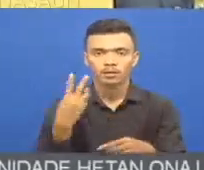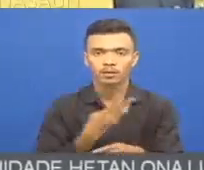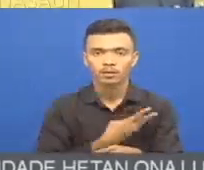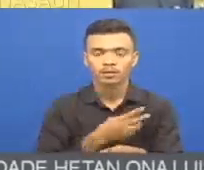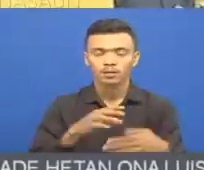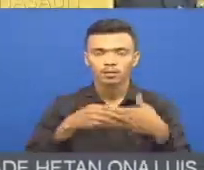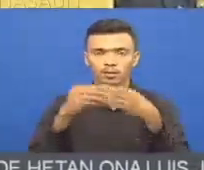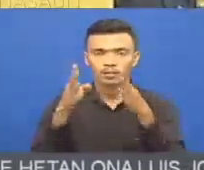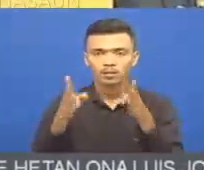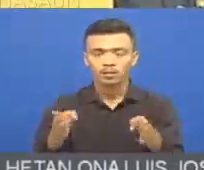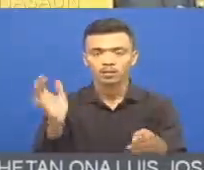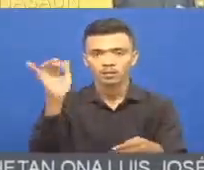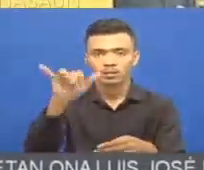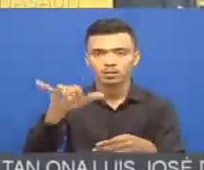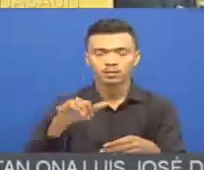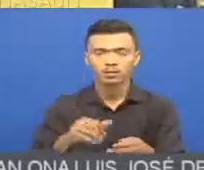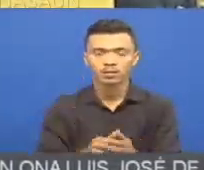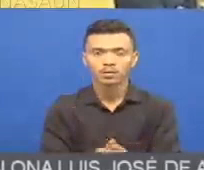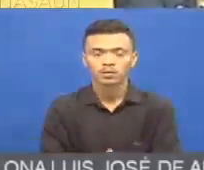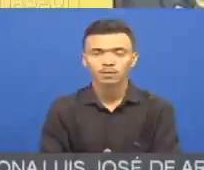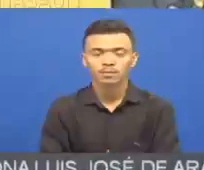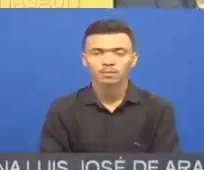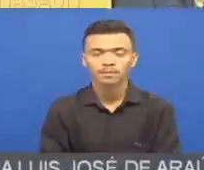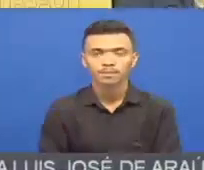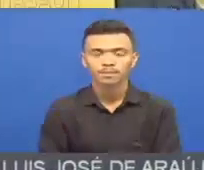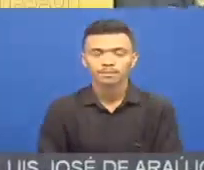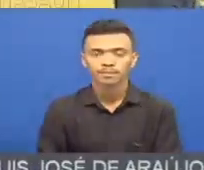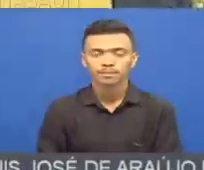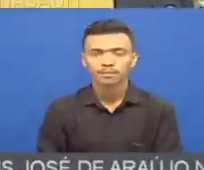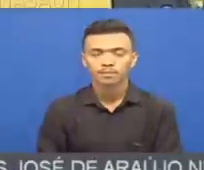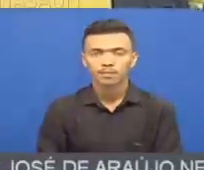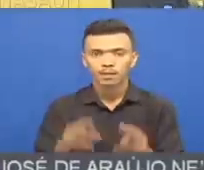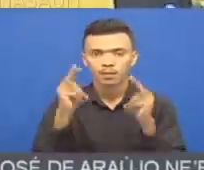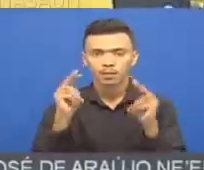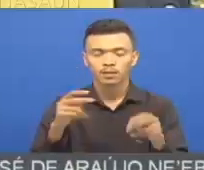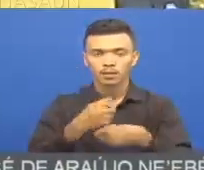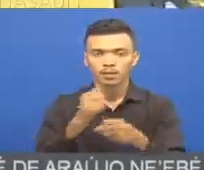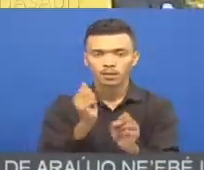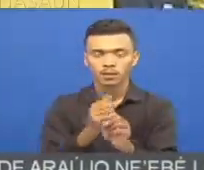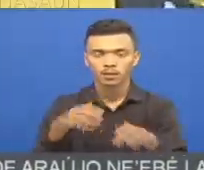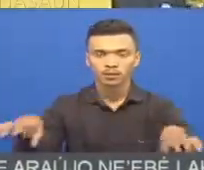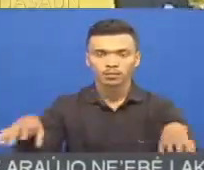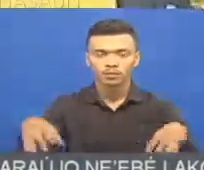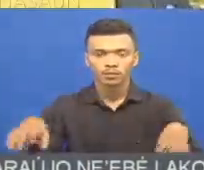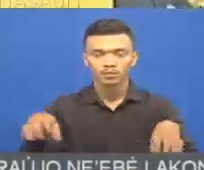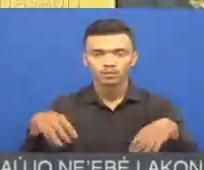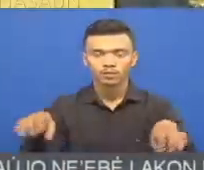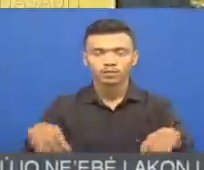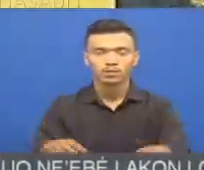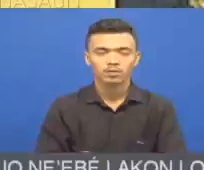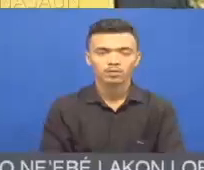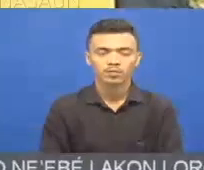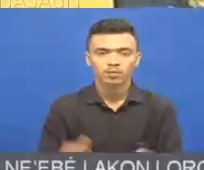cira. E tá todo tingi halo. E tingi halo canari da né, foi atendimento ida. Com a